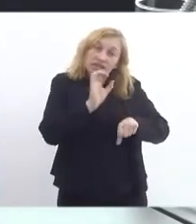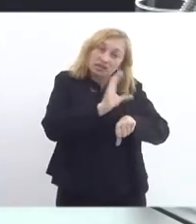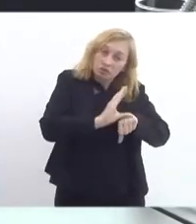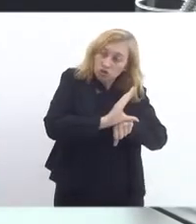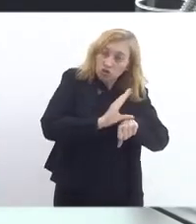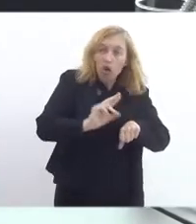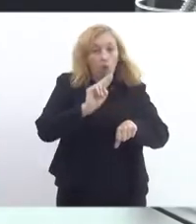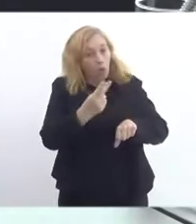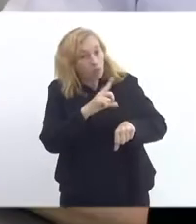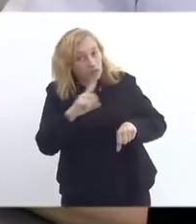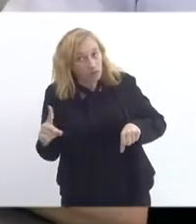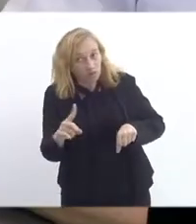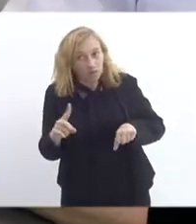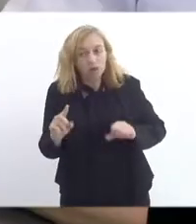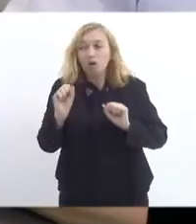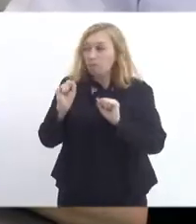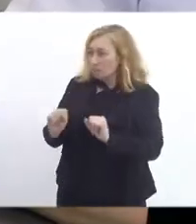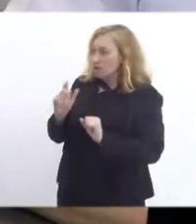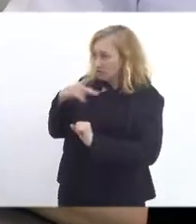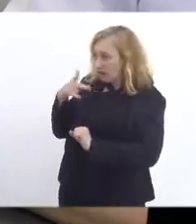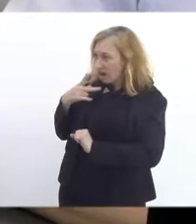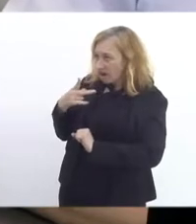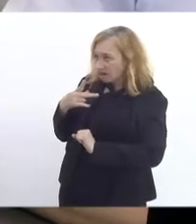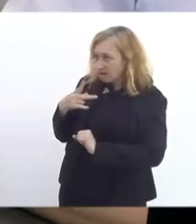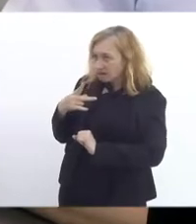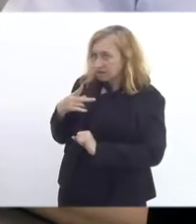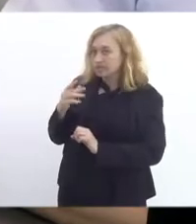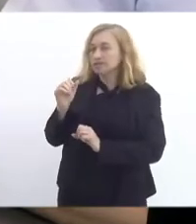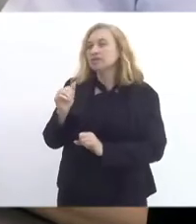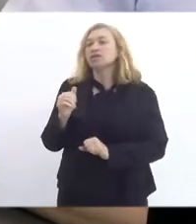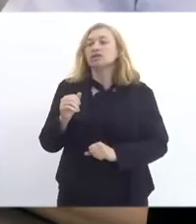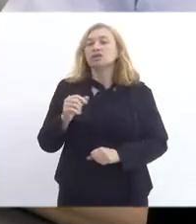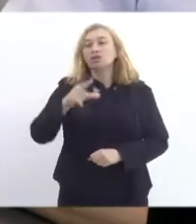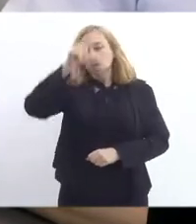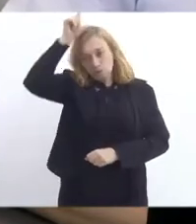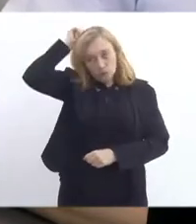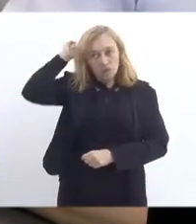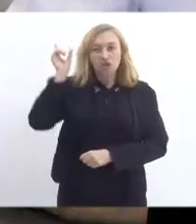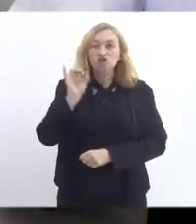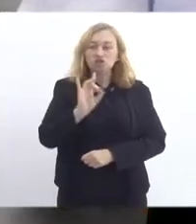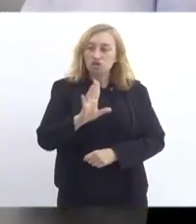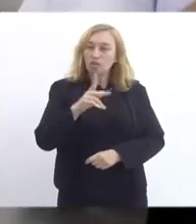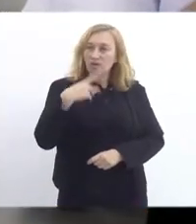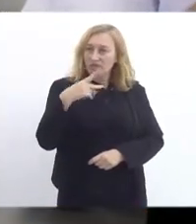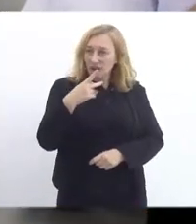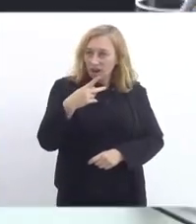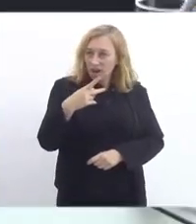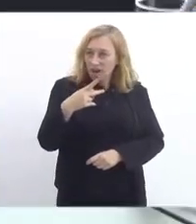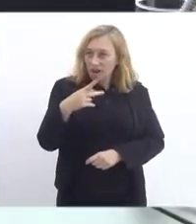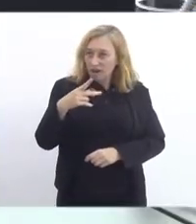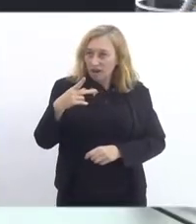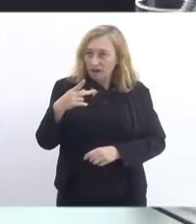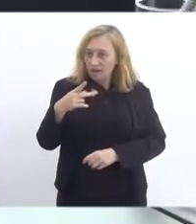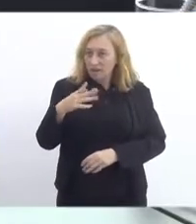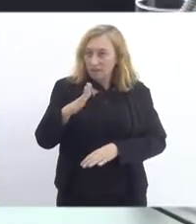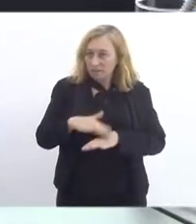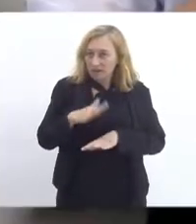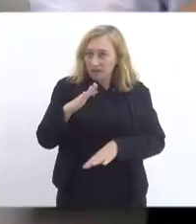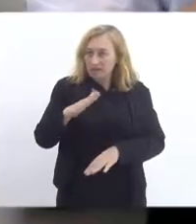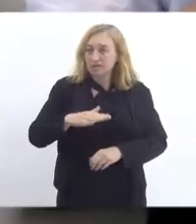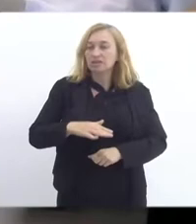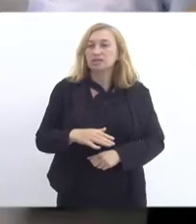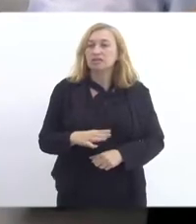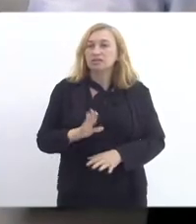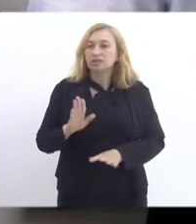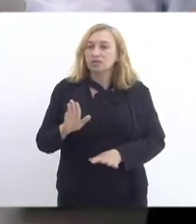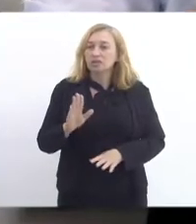Posso falar sobre isso mesmo depois do pedido de vista? Estou justificando o pedido de vista. Luiz, para te reforçar aqui. Projeto é 2017. Quero ouvir.